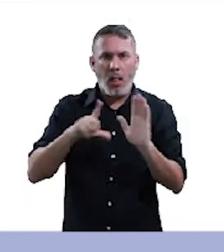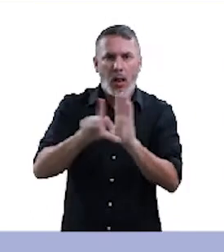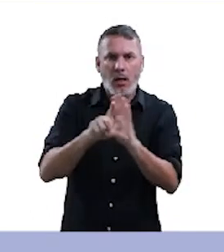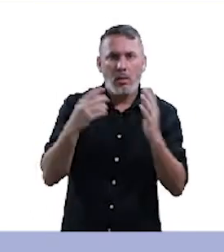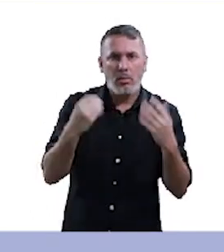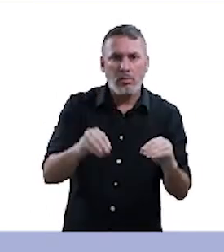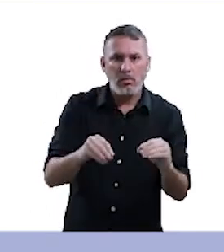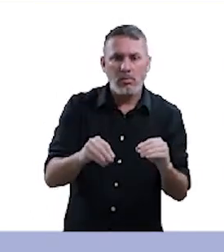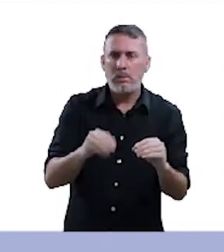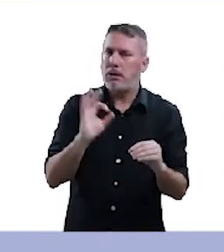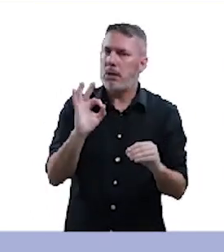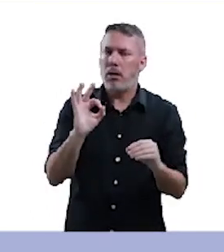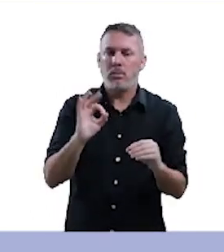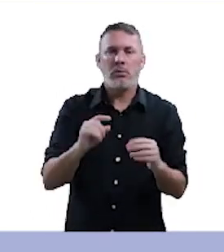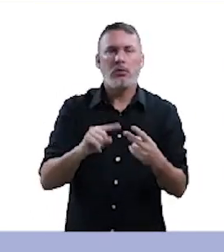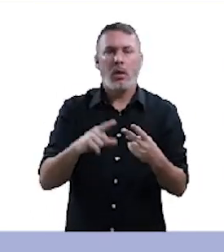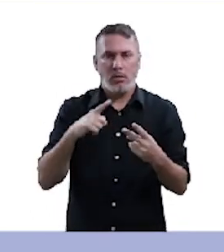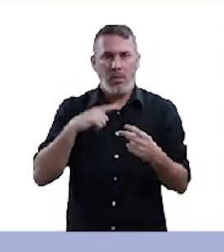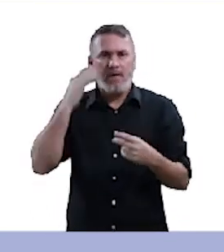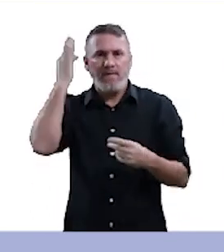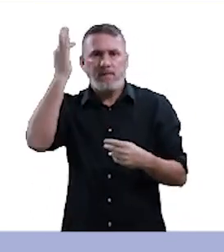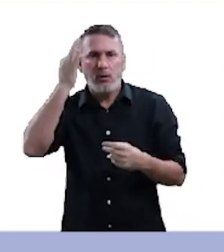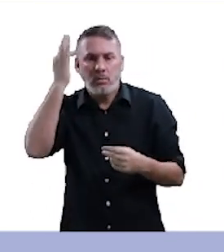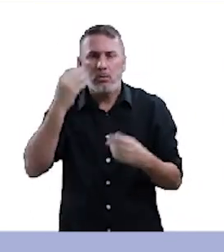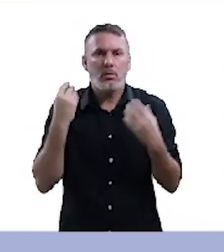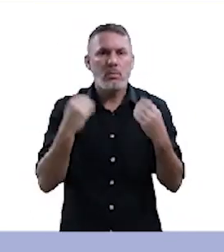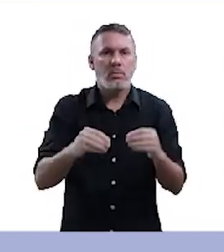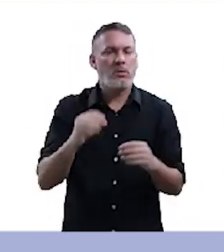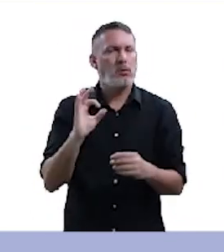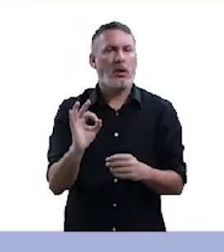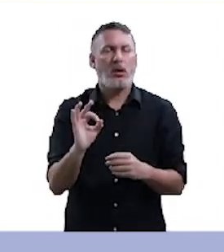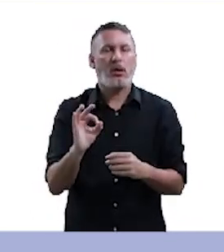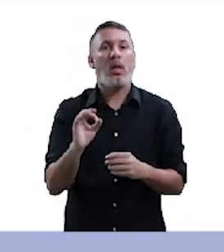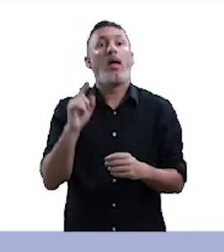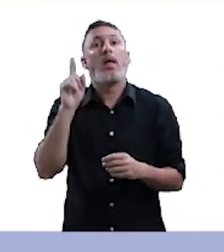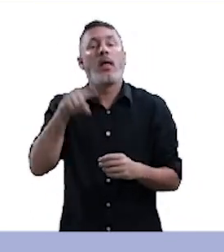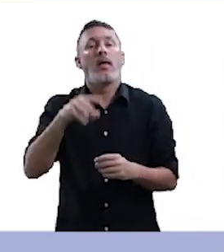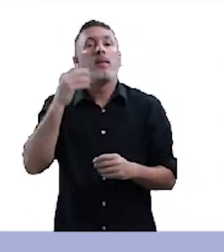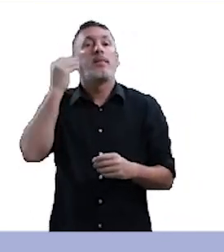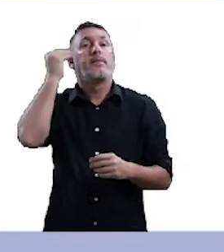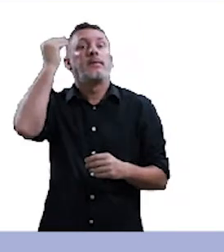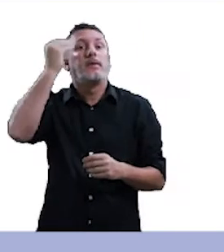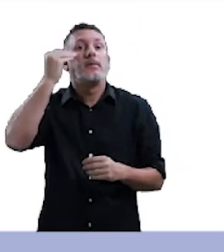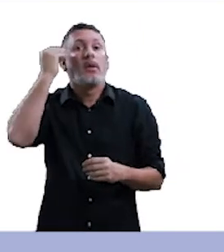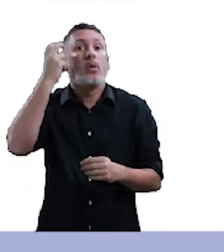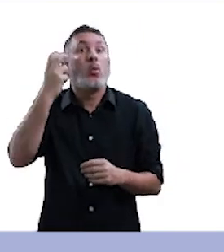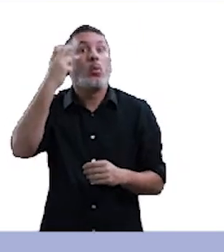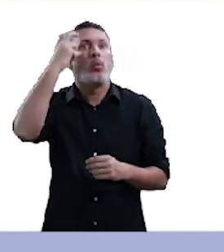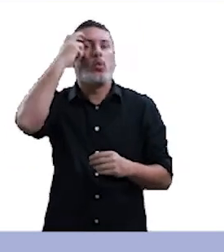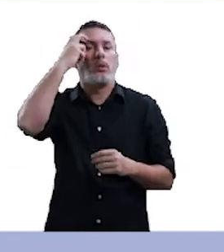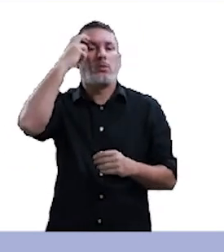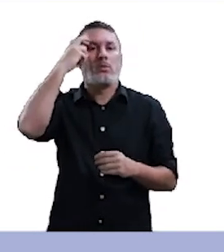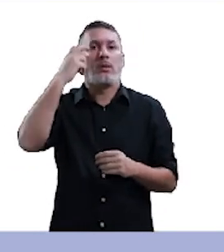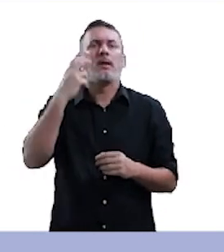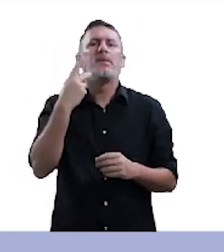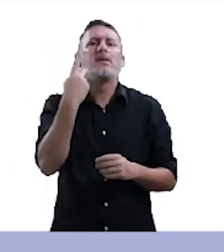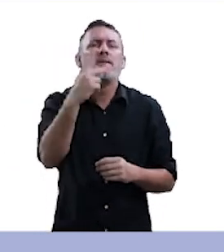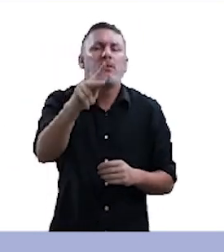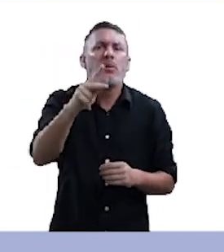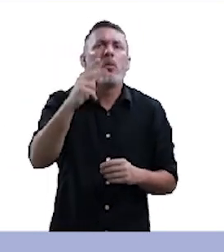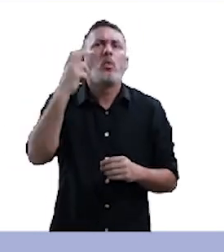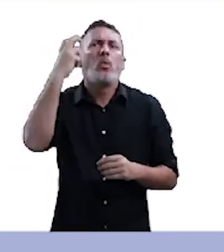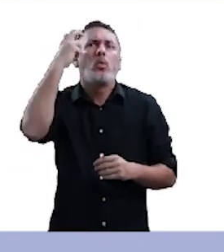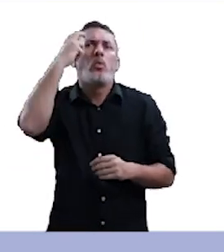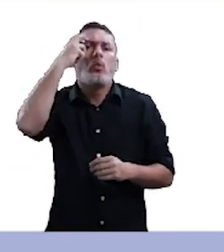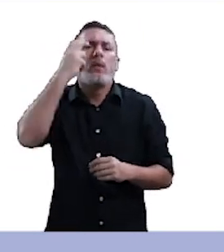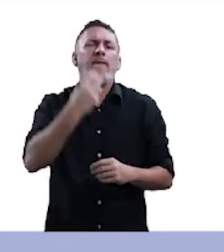está apresentando um filósofo, ele está apresentando aquilo que é a bagagem cultural. É isso que você tem que entender. A sua bagagem